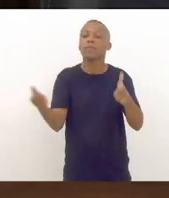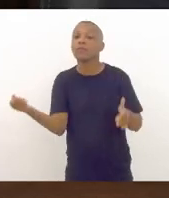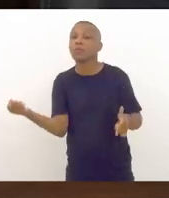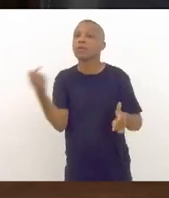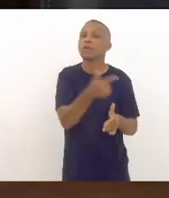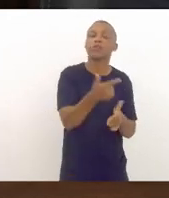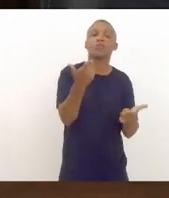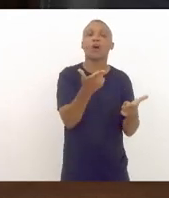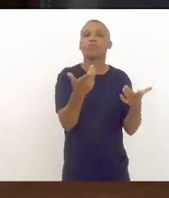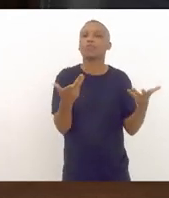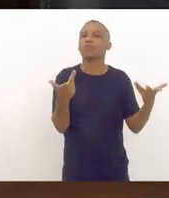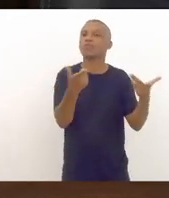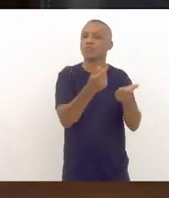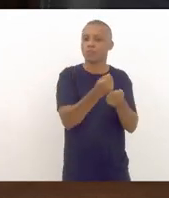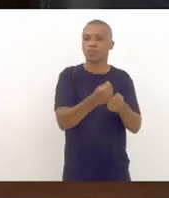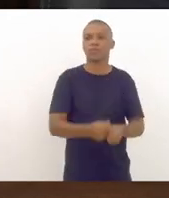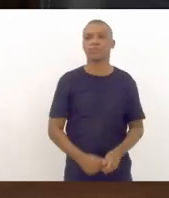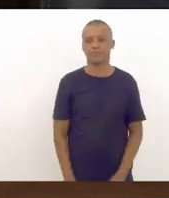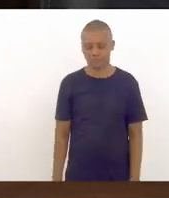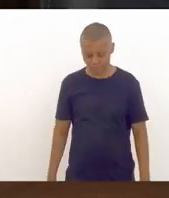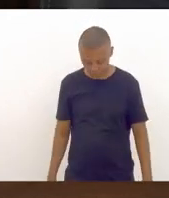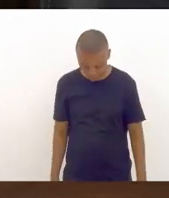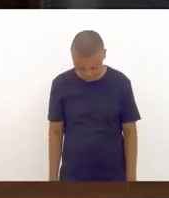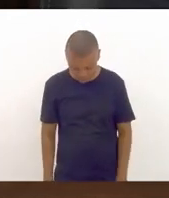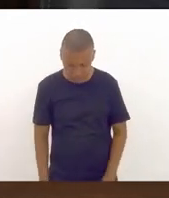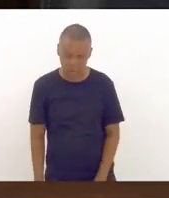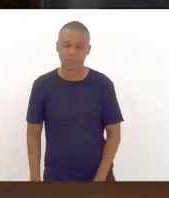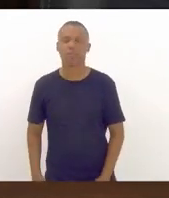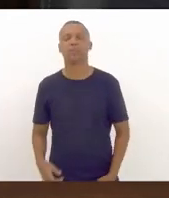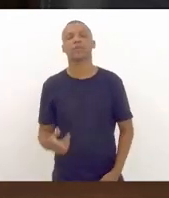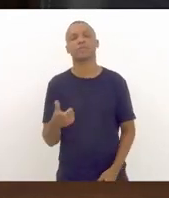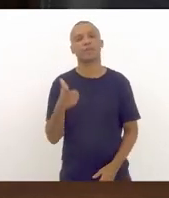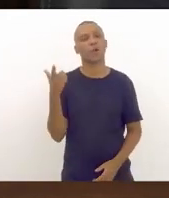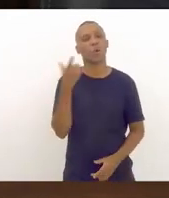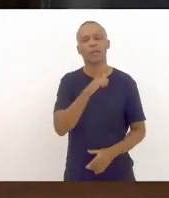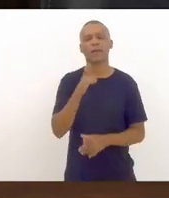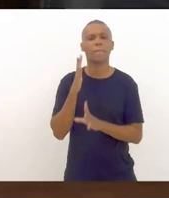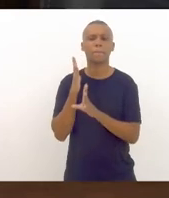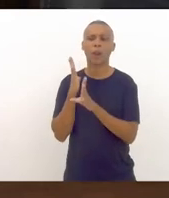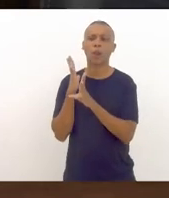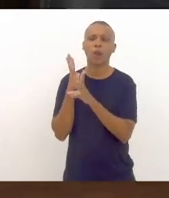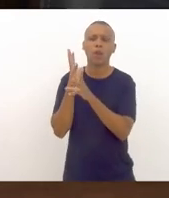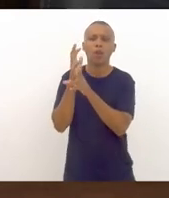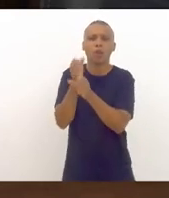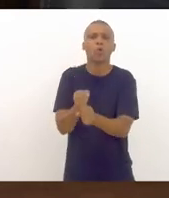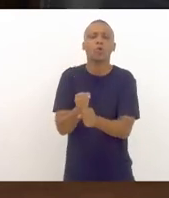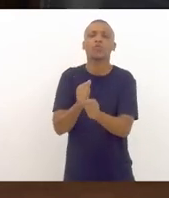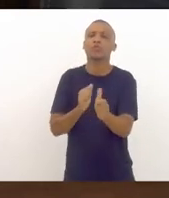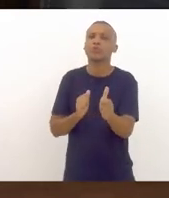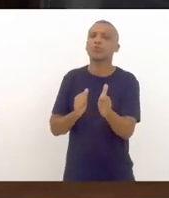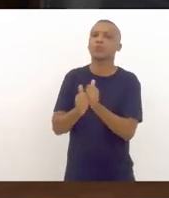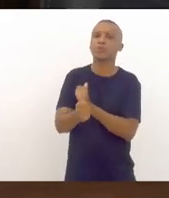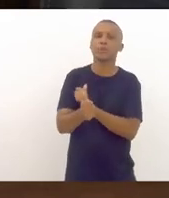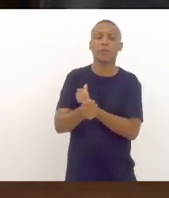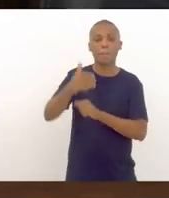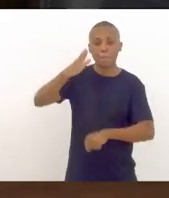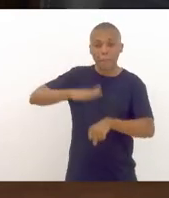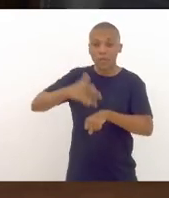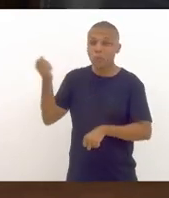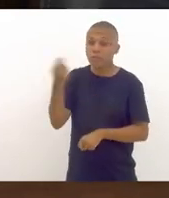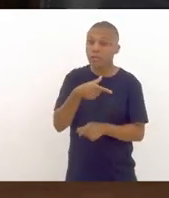virtudes. E você consegue, ao longo de uma linda trajetória de jogador, ser mais que um